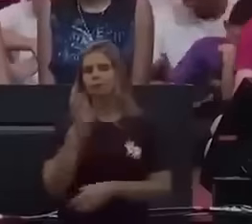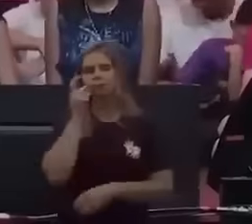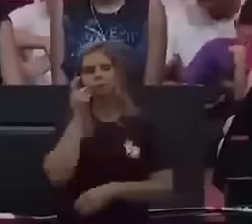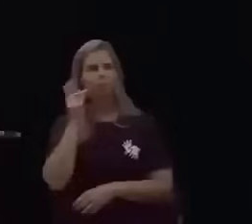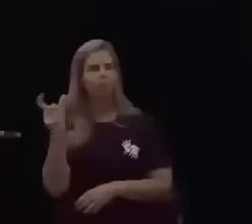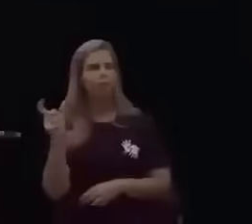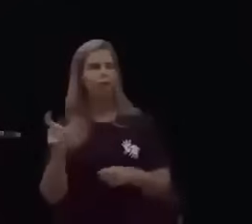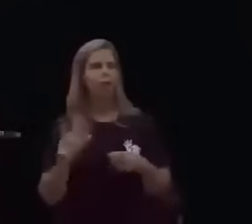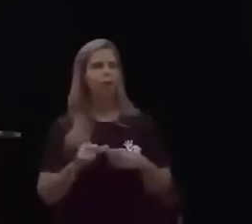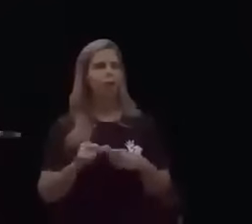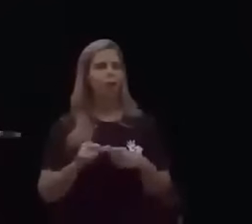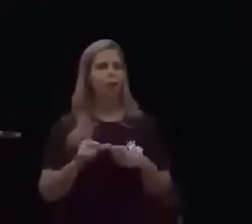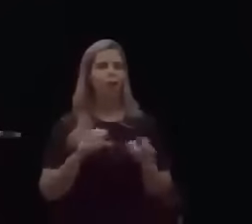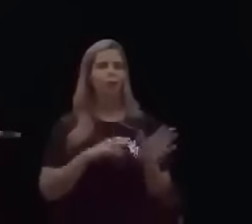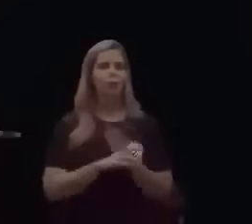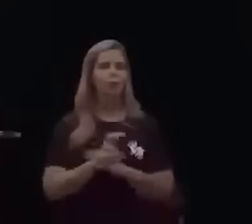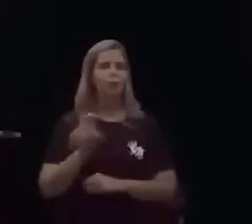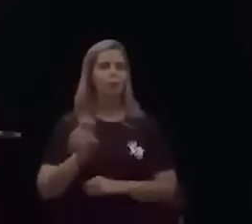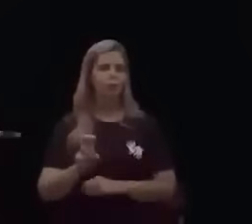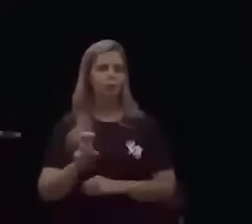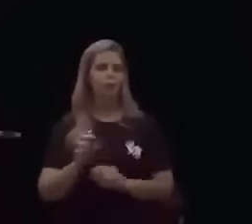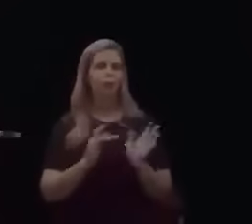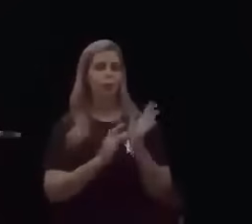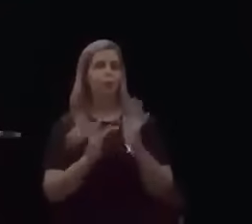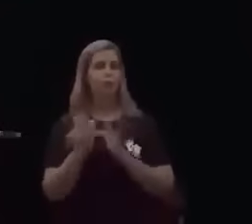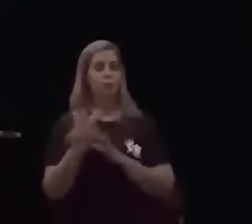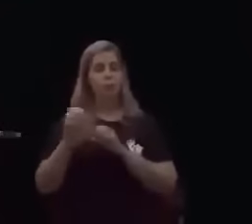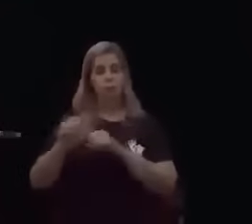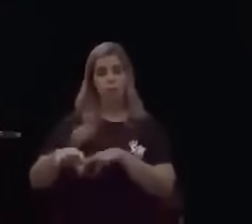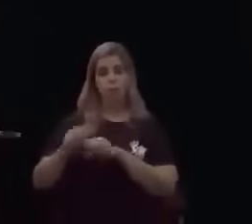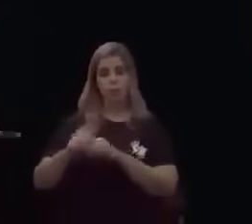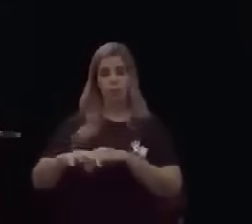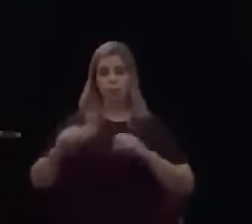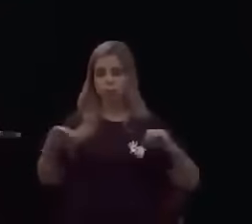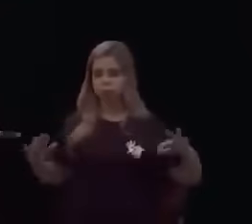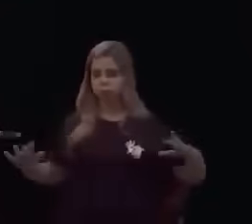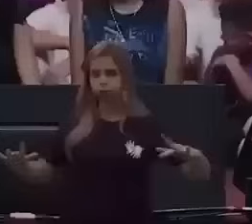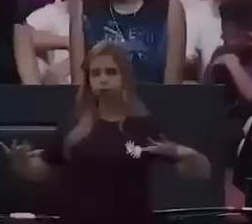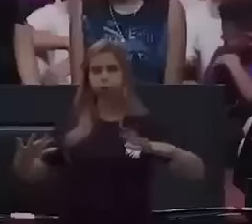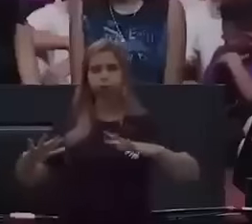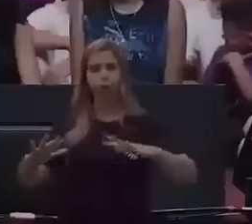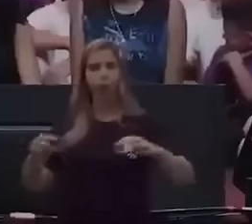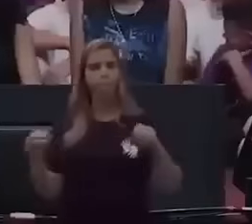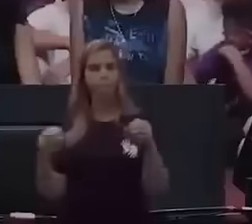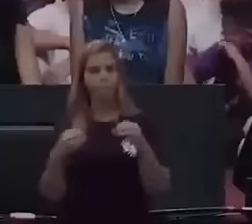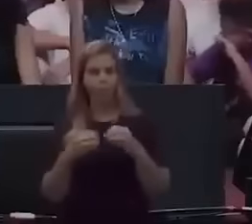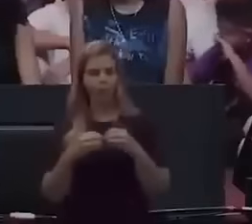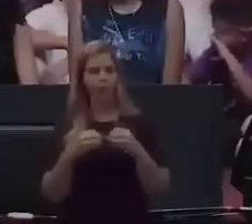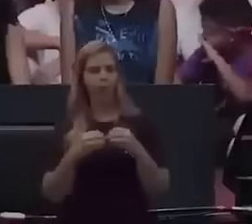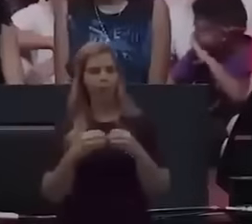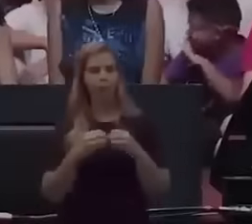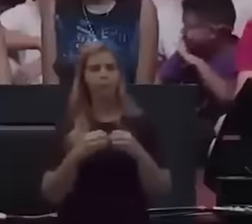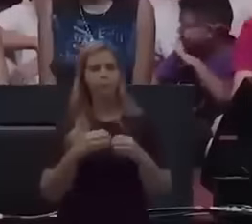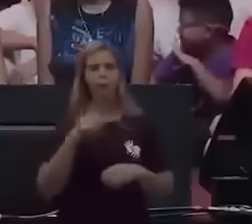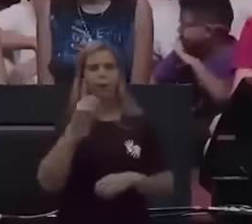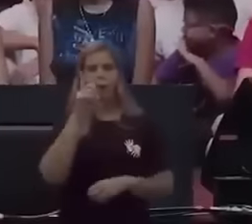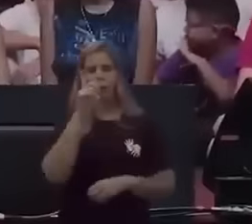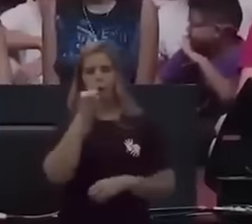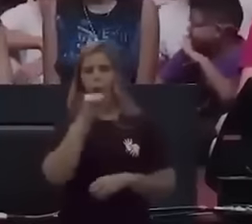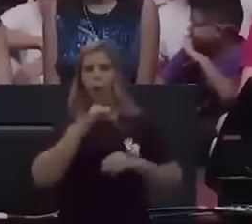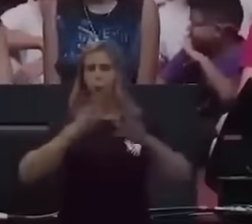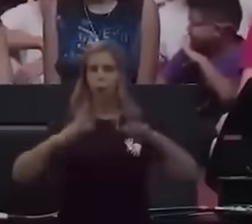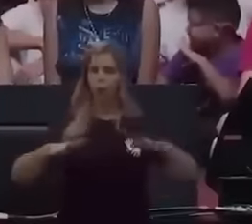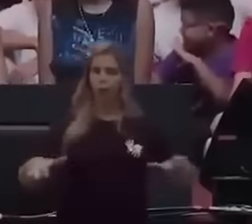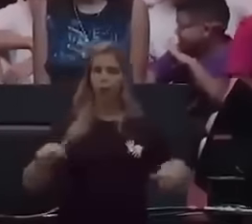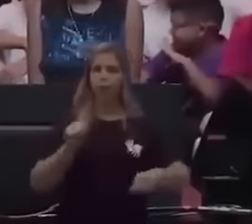ocorre lá em Lucas 5. Jesus ensinava a multidão à beira do mar da Galileia, e Pedro e os seus colegas